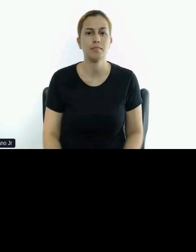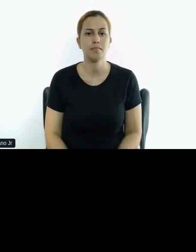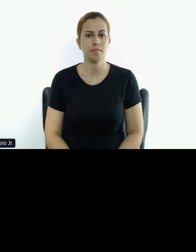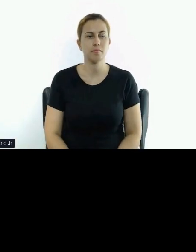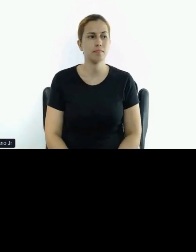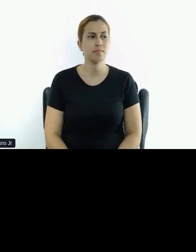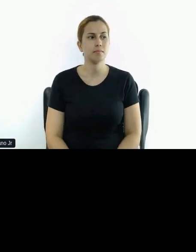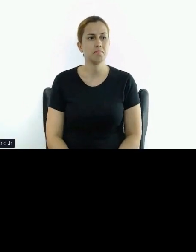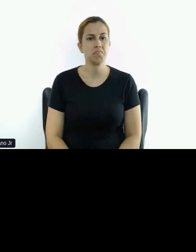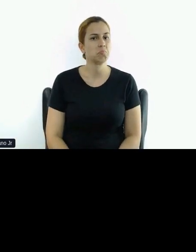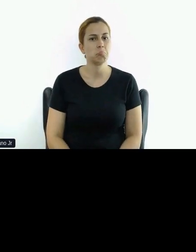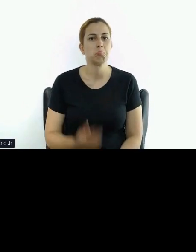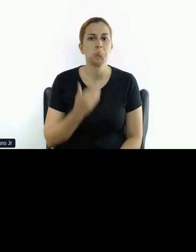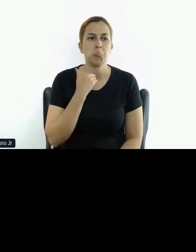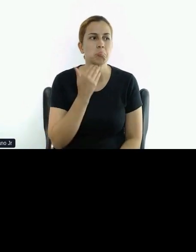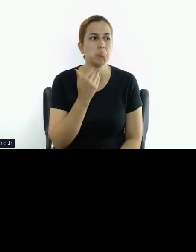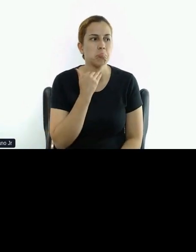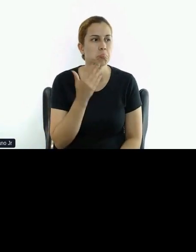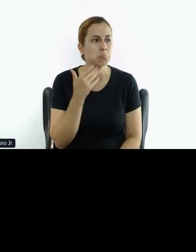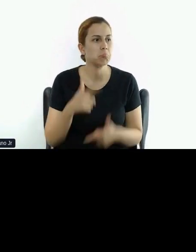Acho que não.